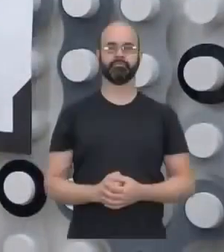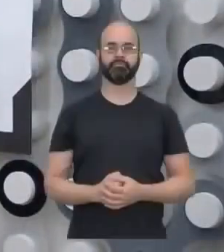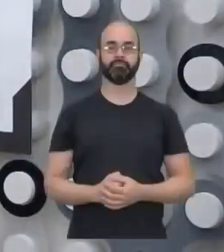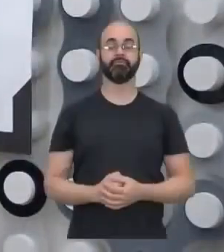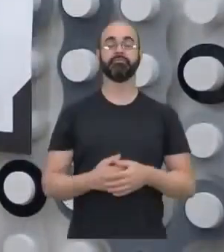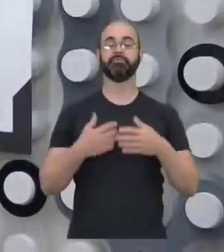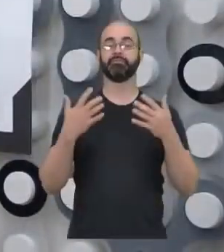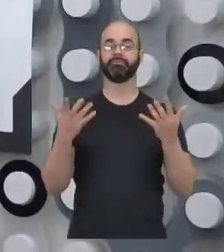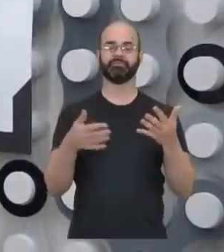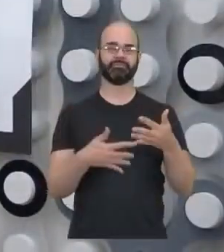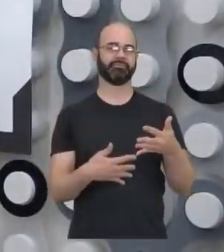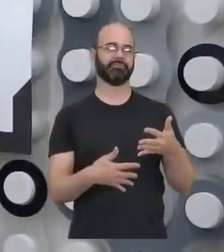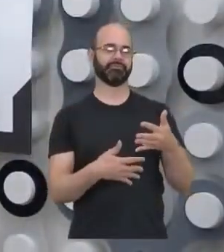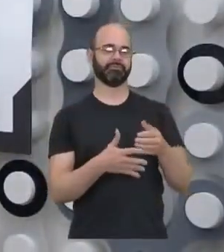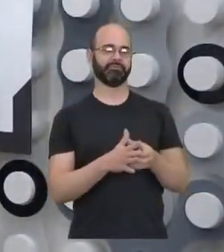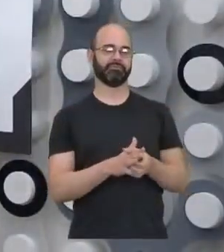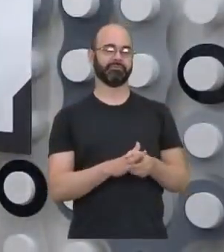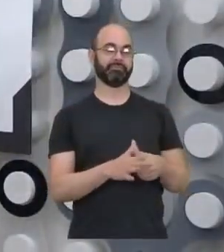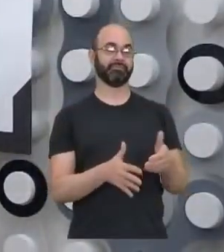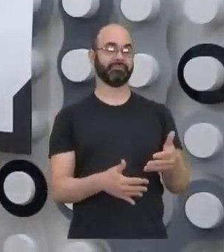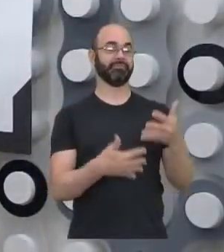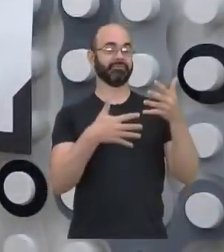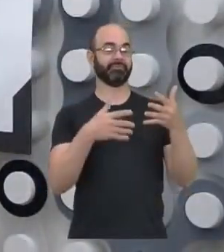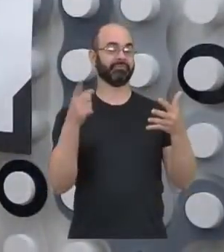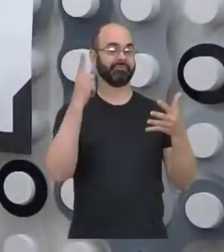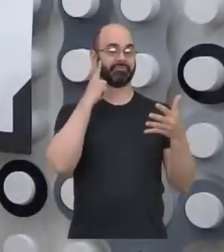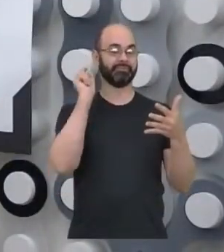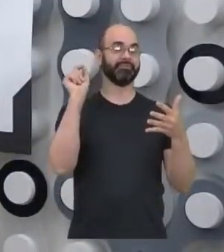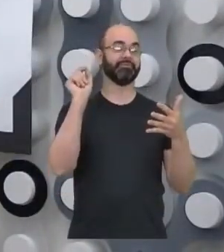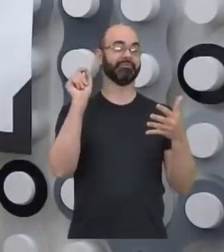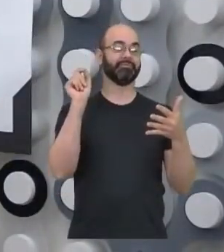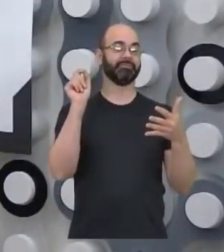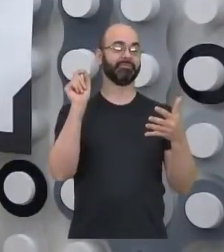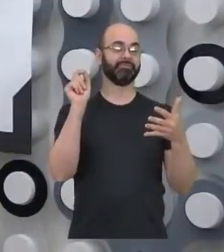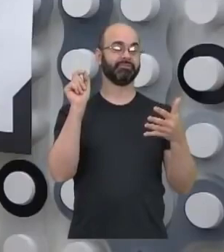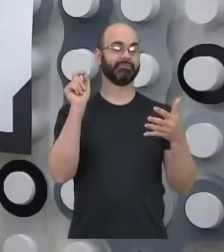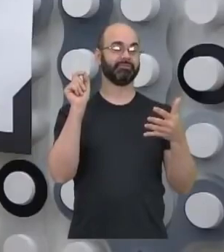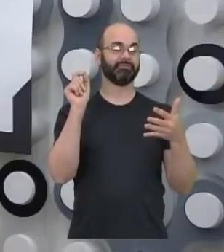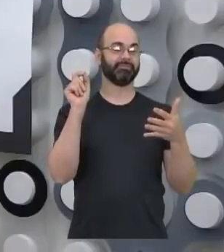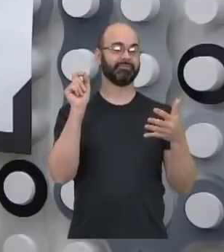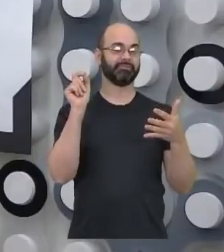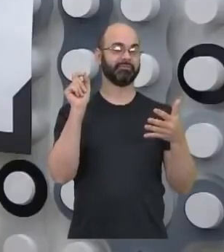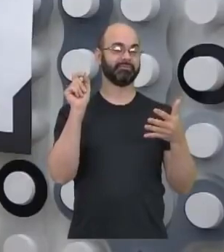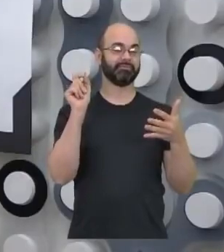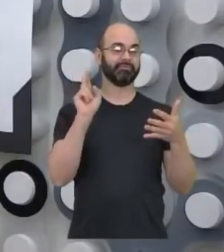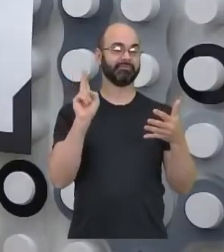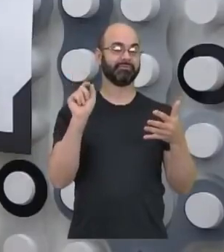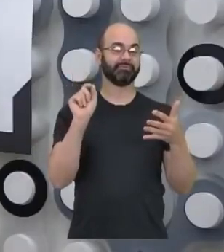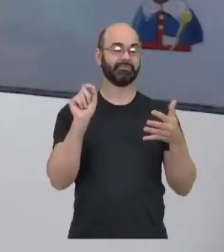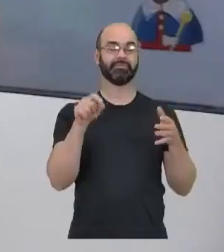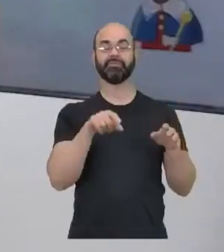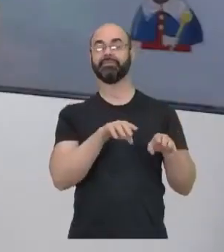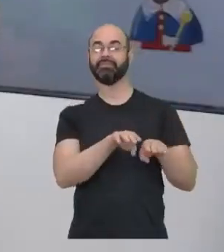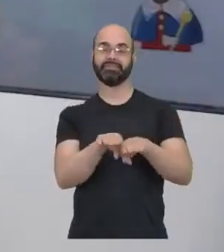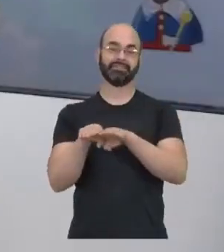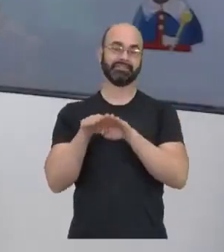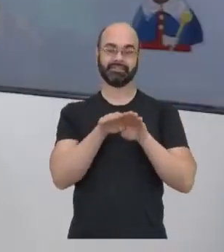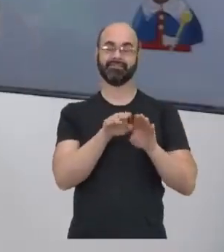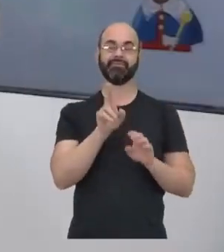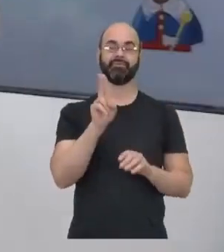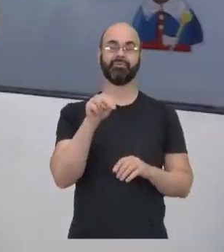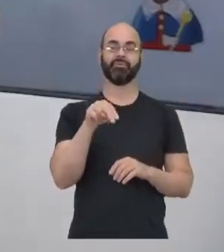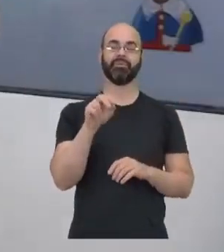Janaína, nós tivemos hoje uma pampananã. Como é que fala o nome? Unanimidade.